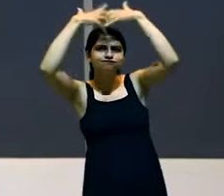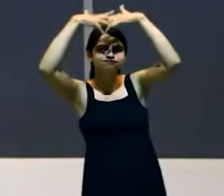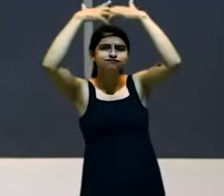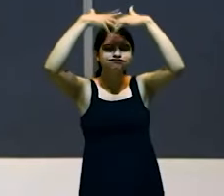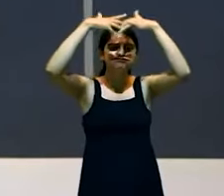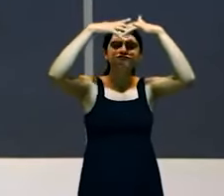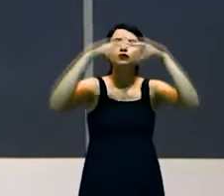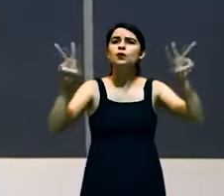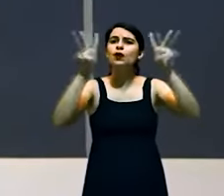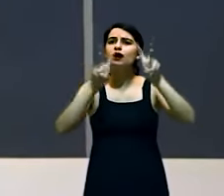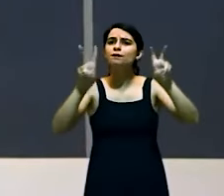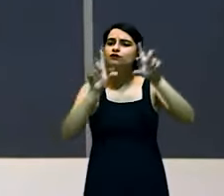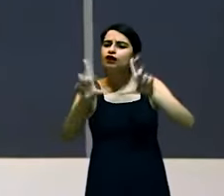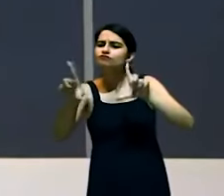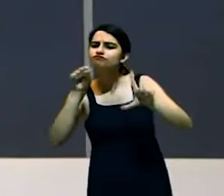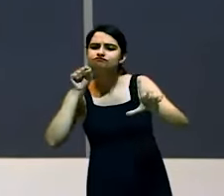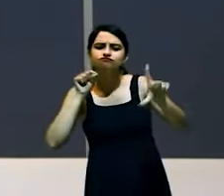porque nós queremos